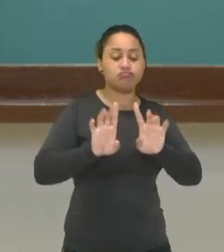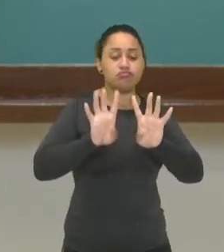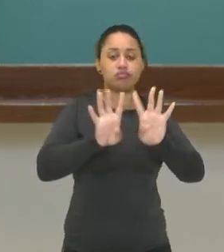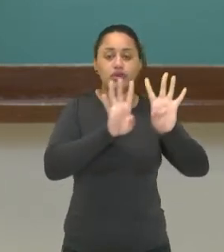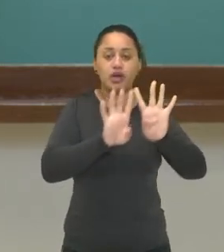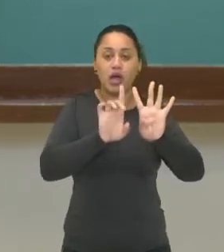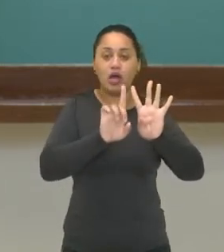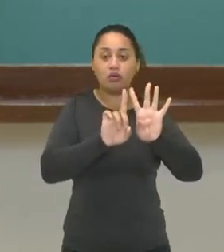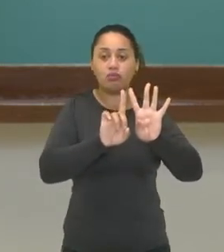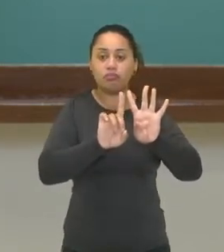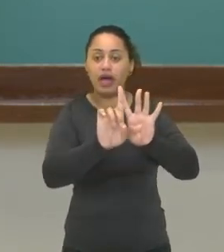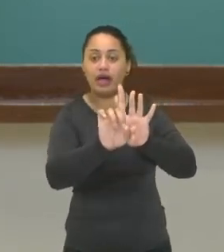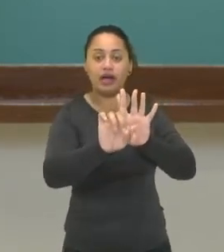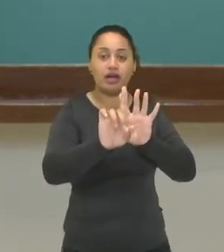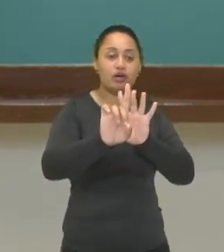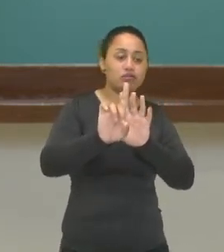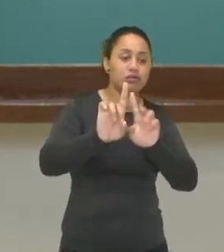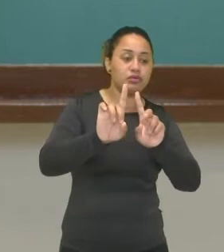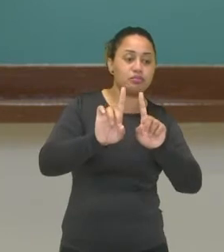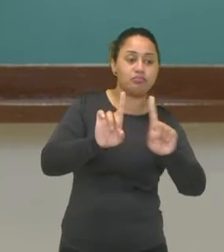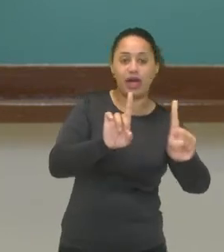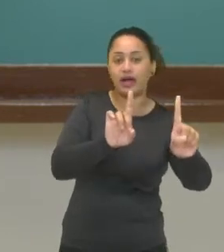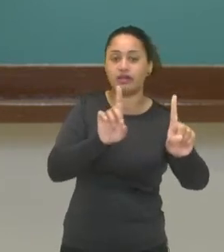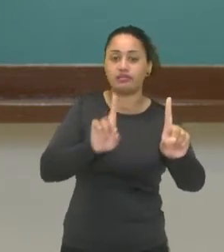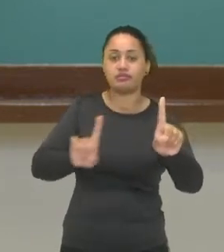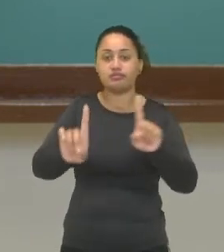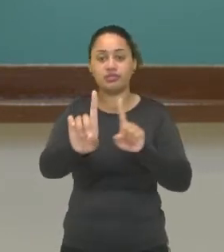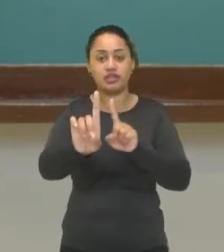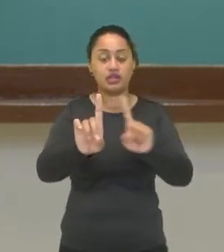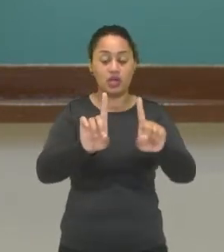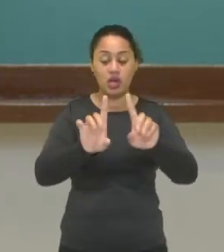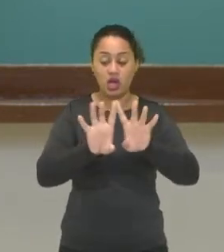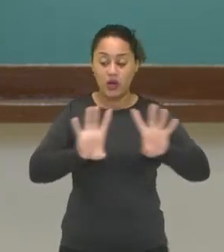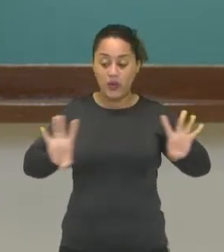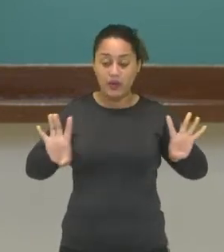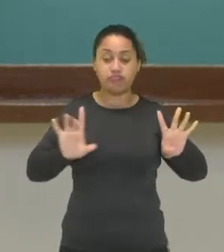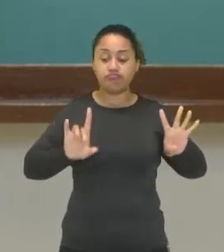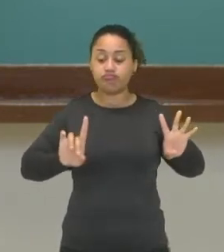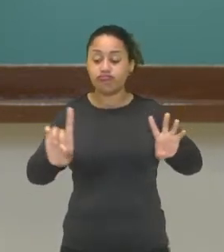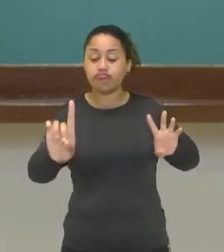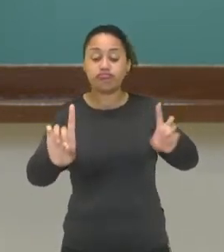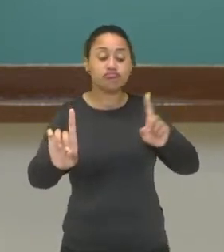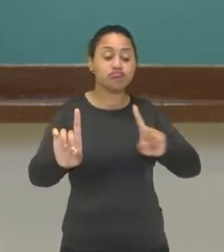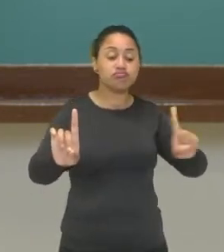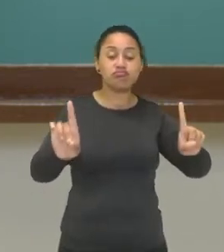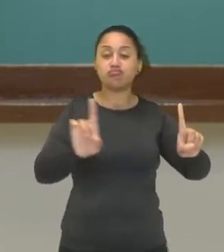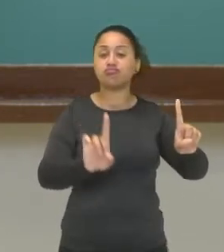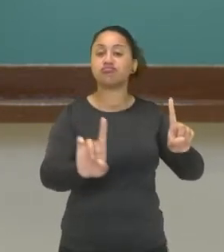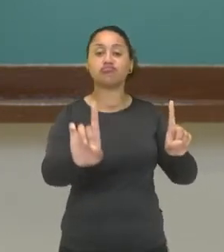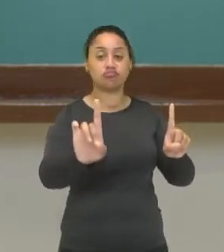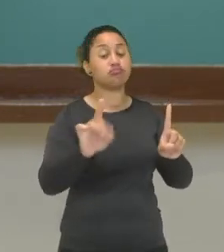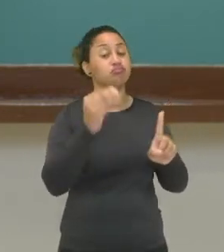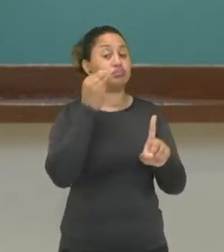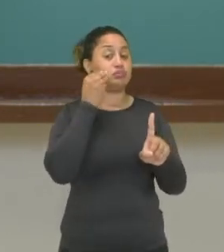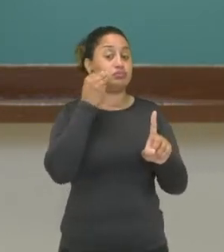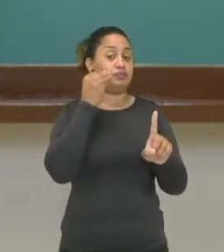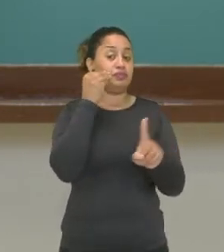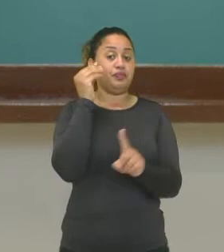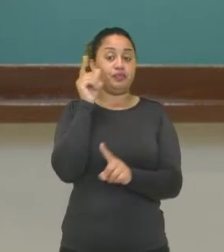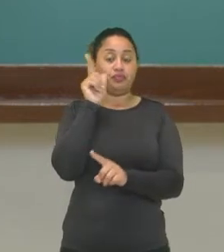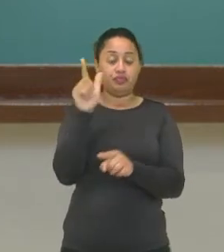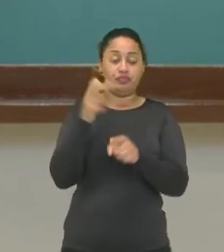sua velocidade e tentar se desgarrar do grupo, do chamado pelotão, tá? Então essa é a